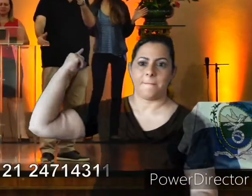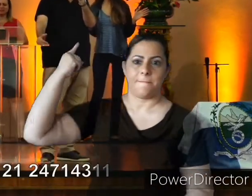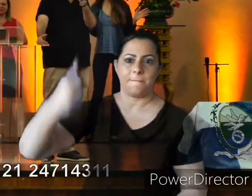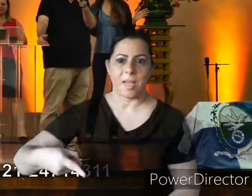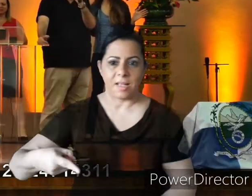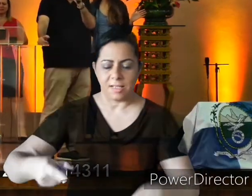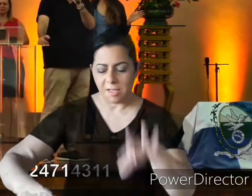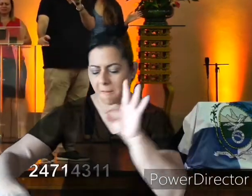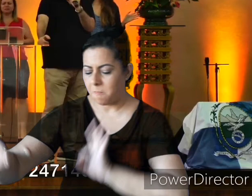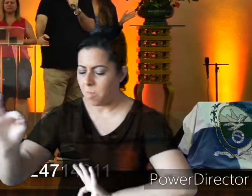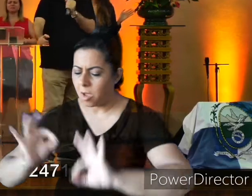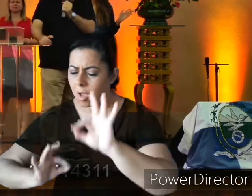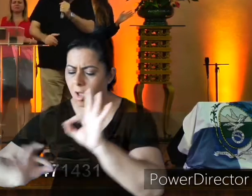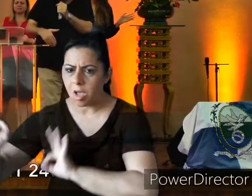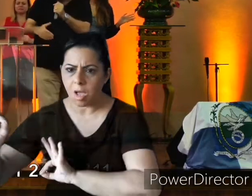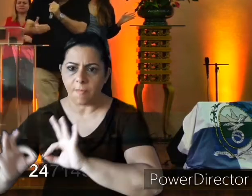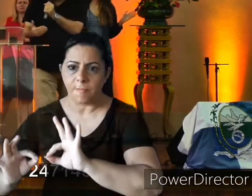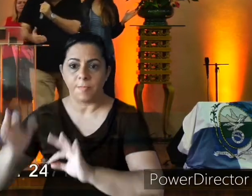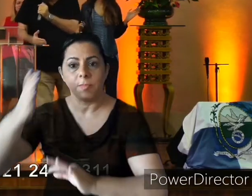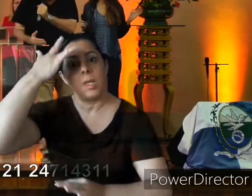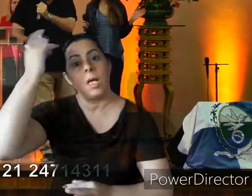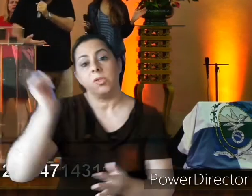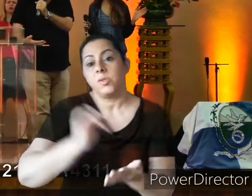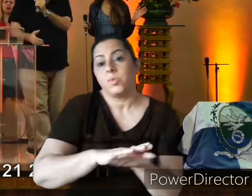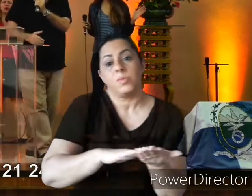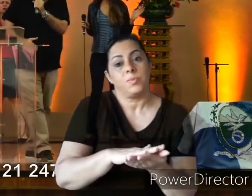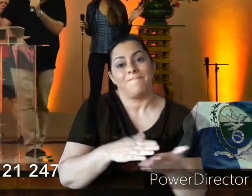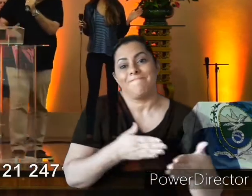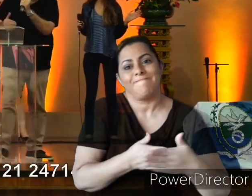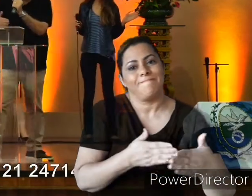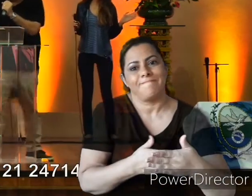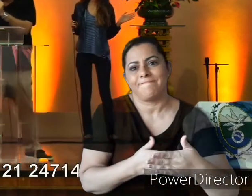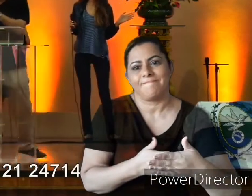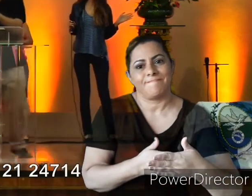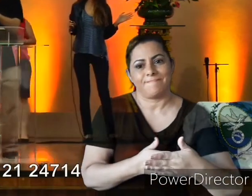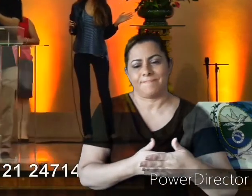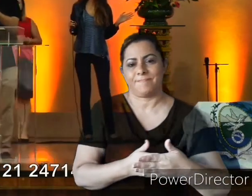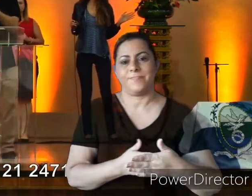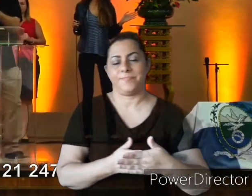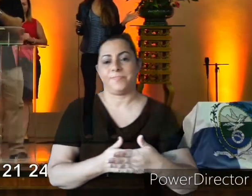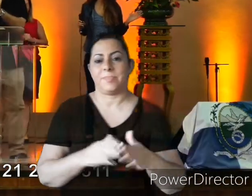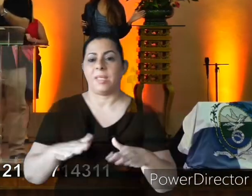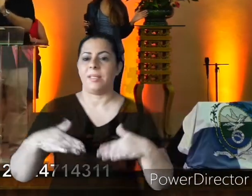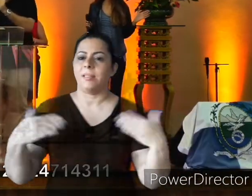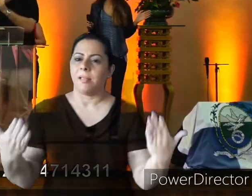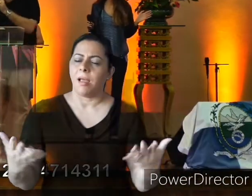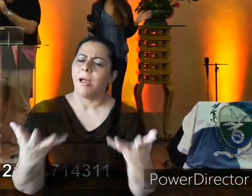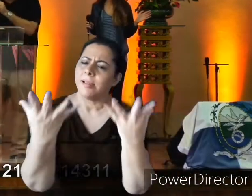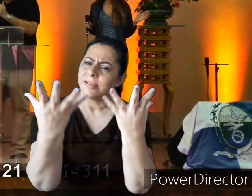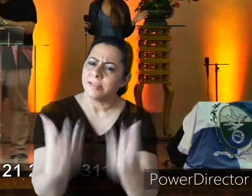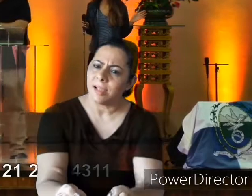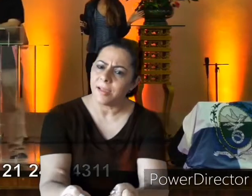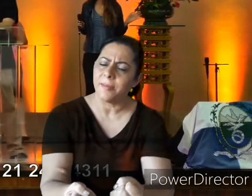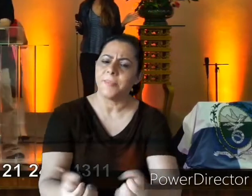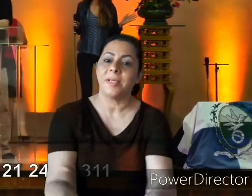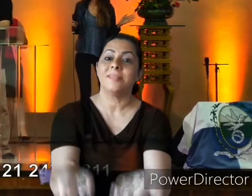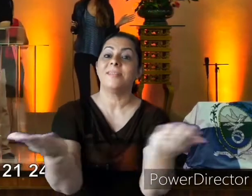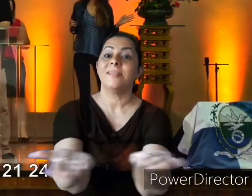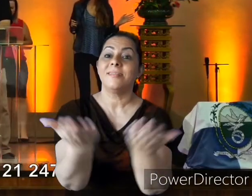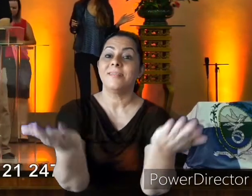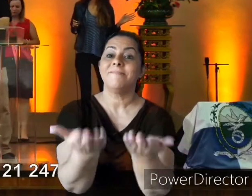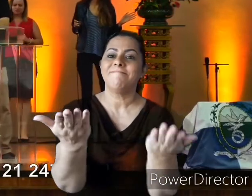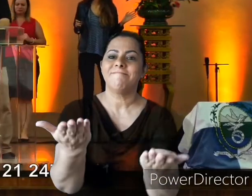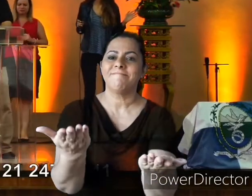na força do poder, na autoridade que é no nome do Senhor Jesus,